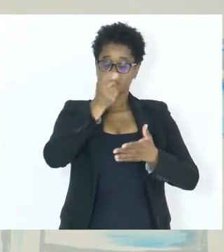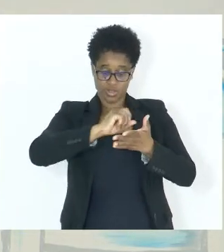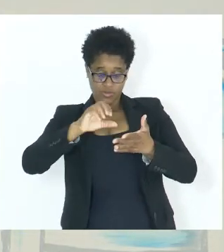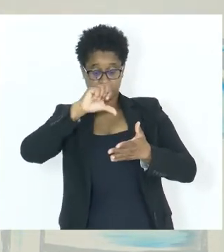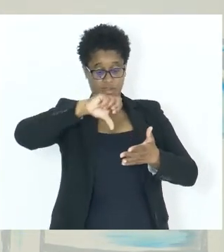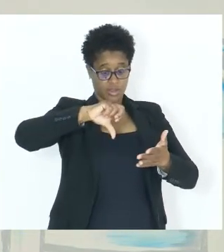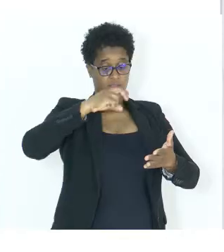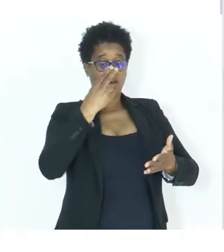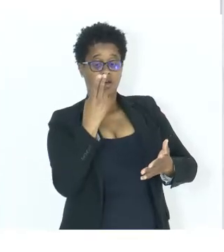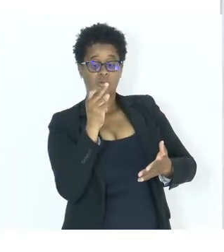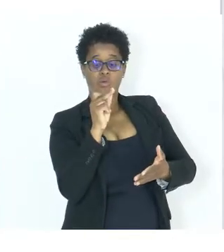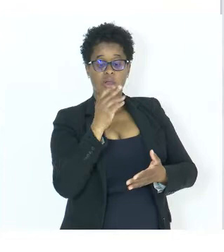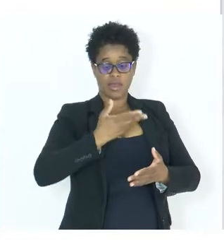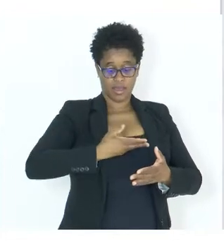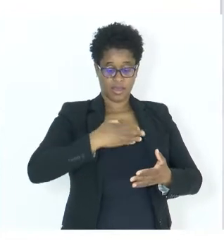40º, soletrar